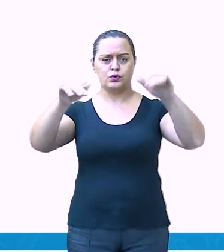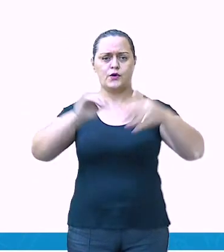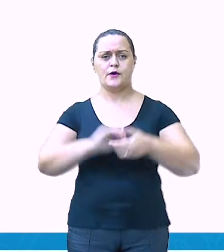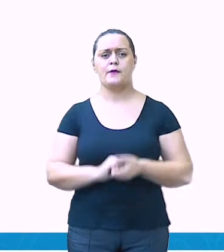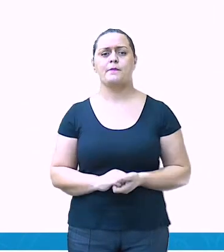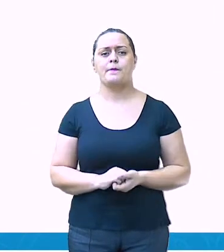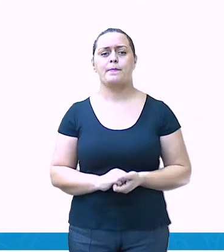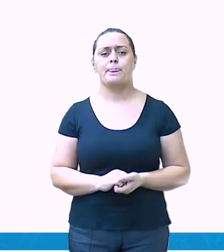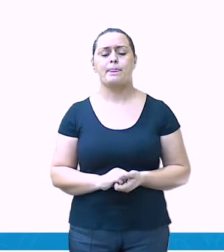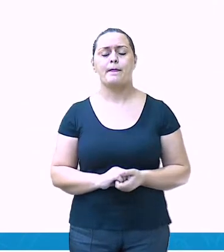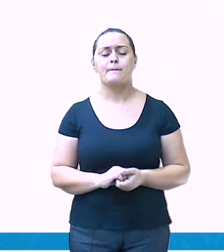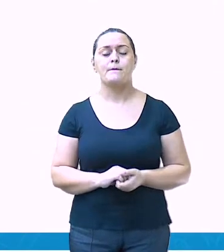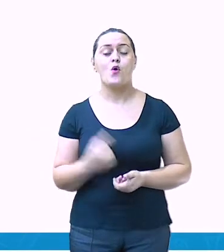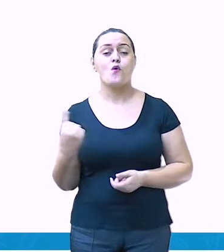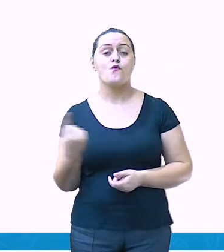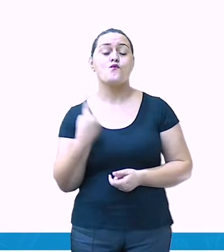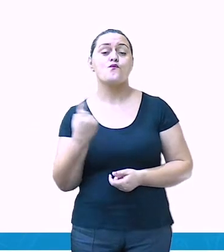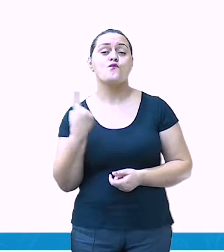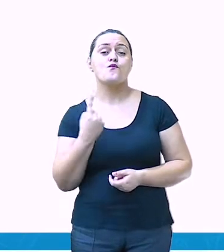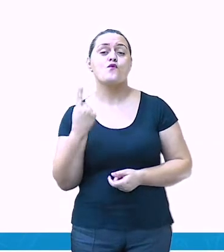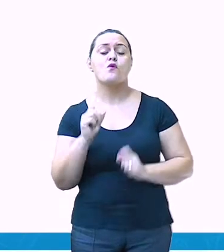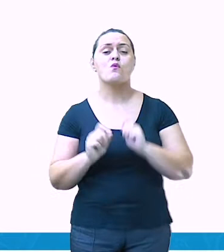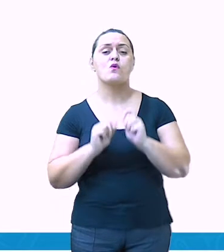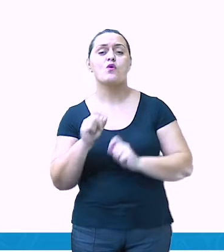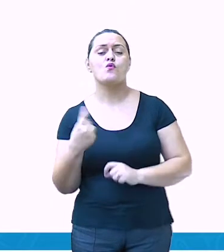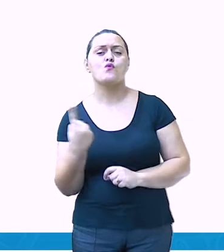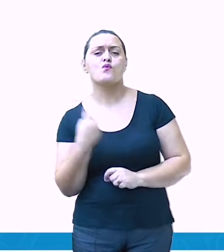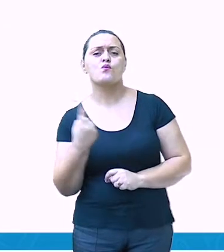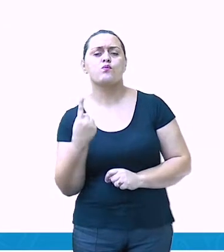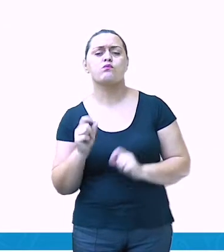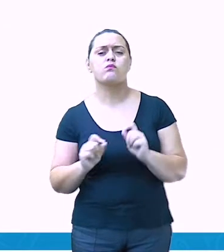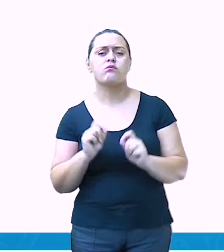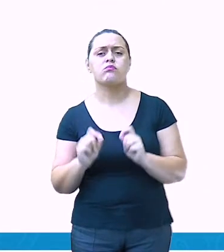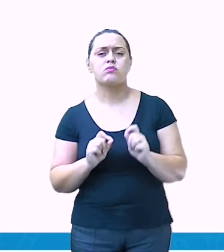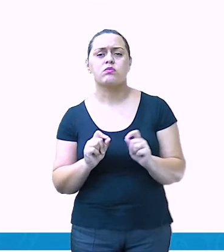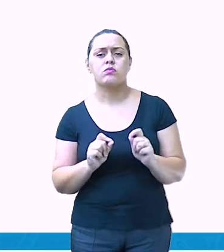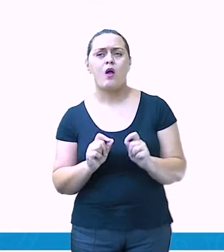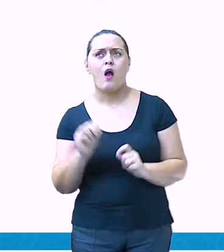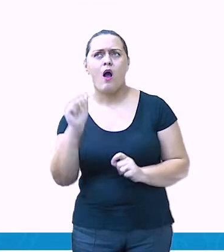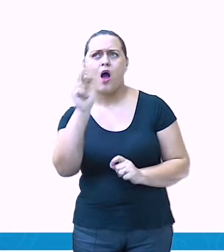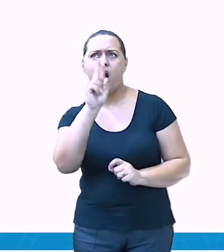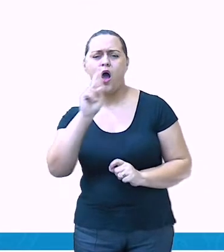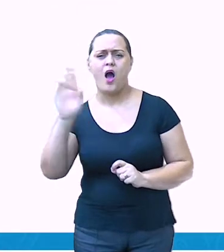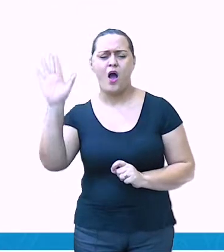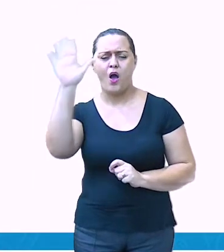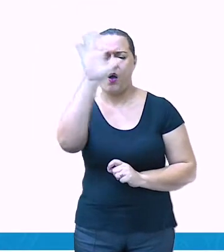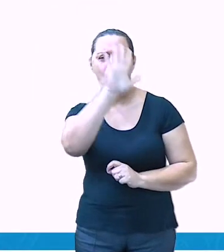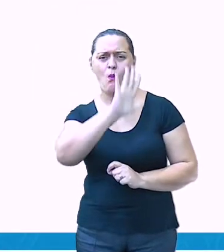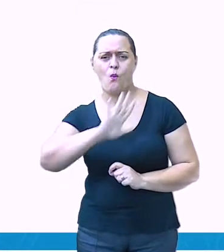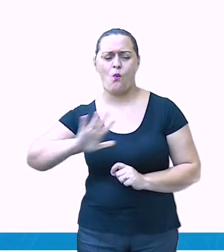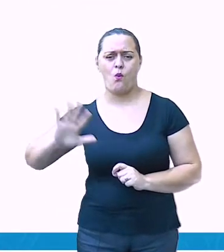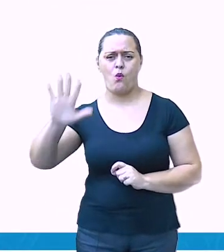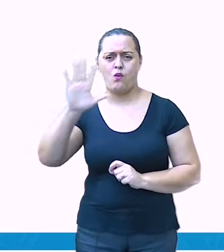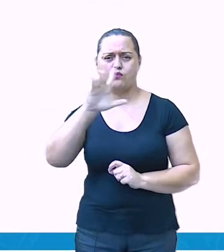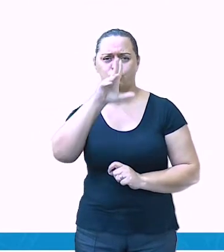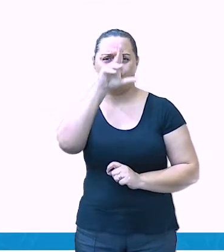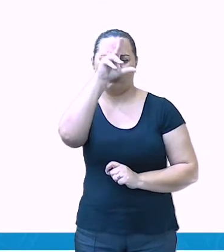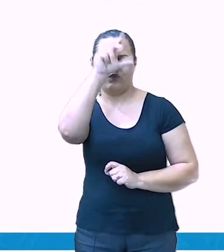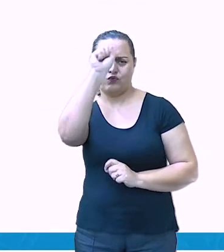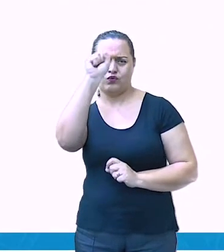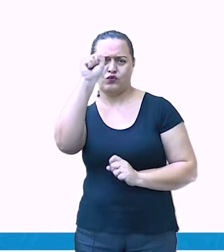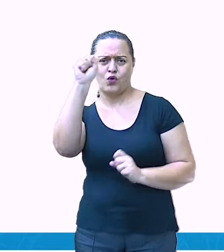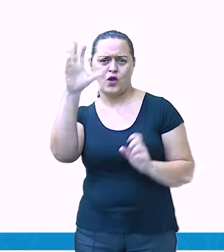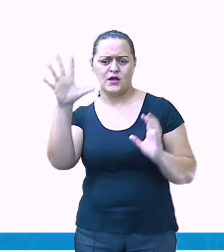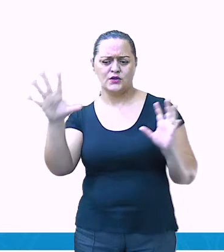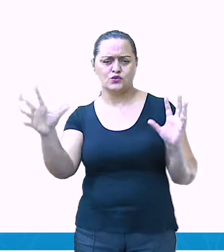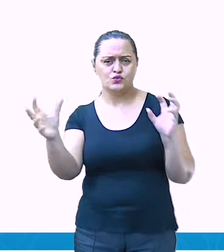uma intensificação das massas de ar. Então, quando essa massa de ar ela se agrupa,